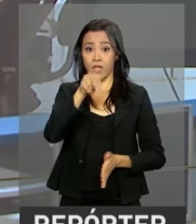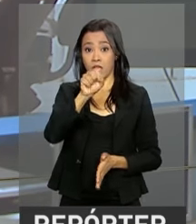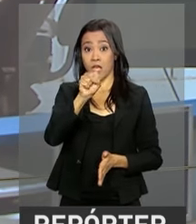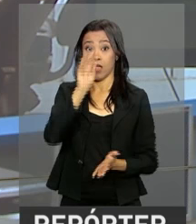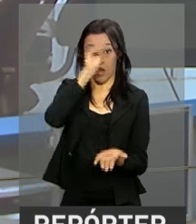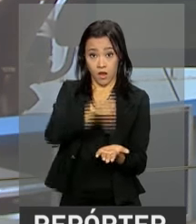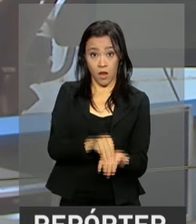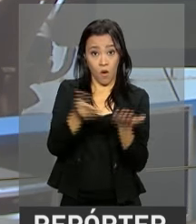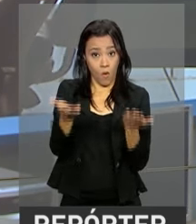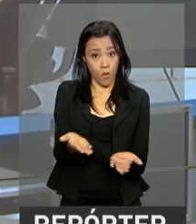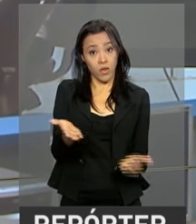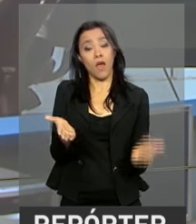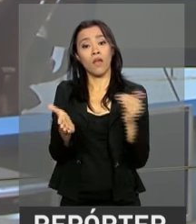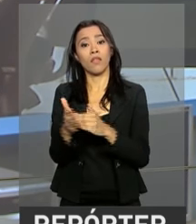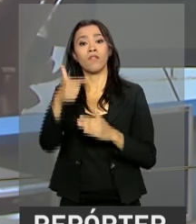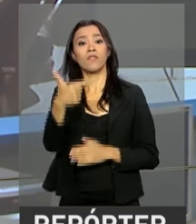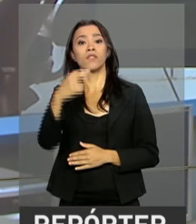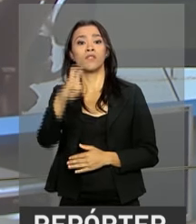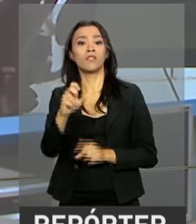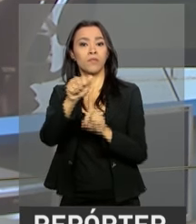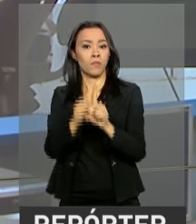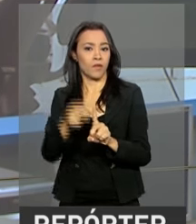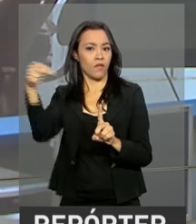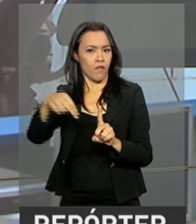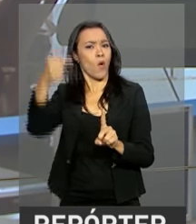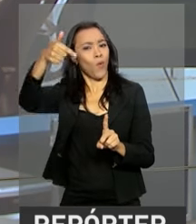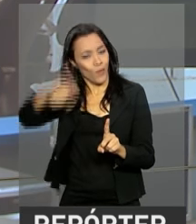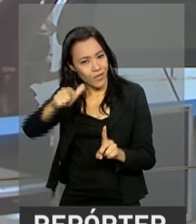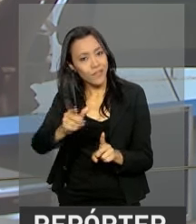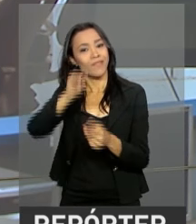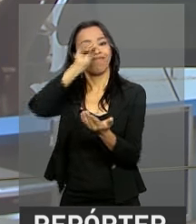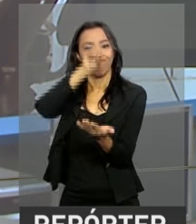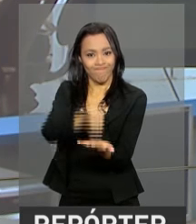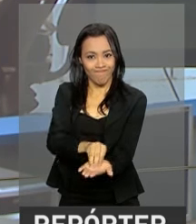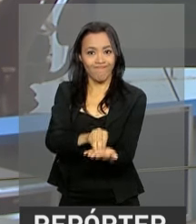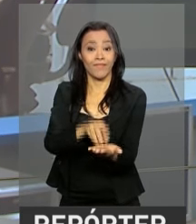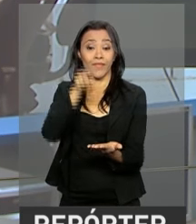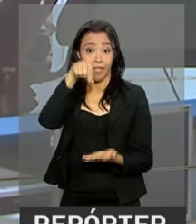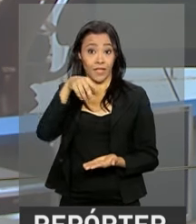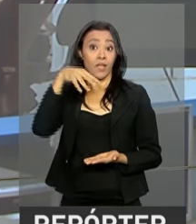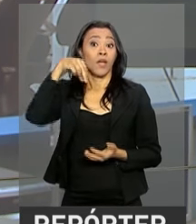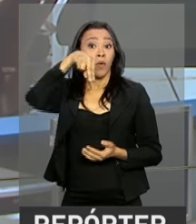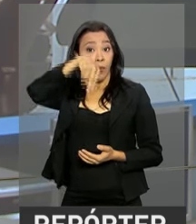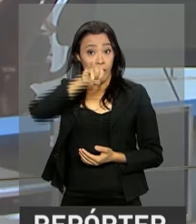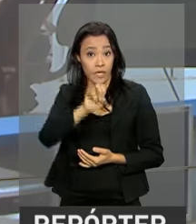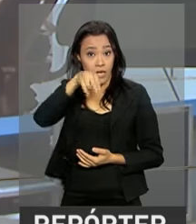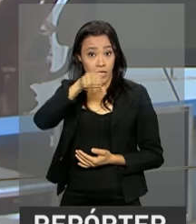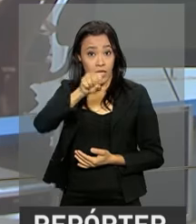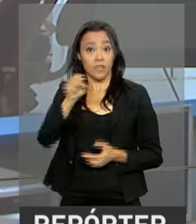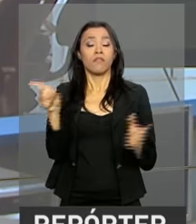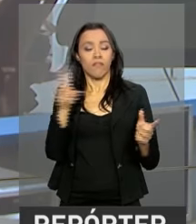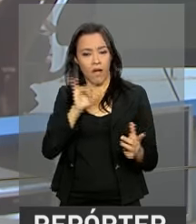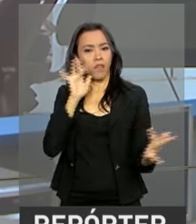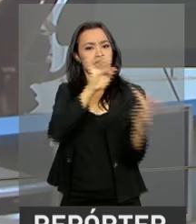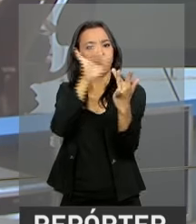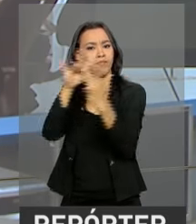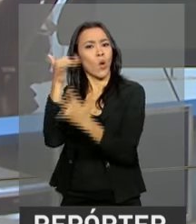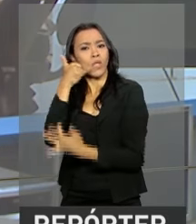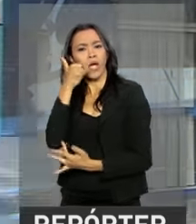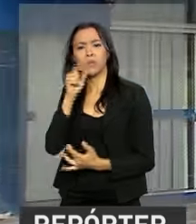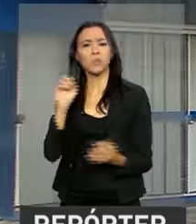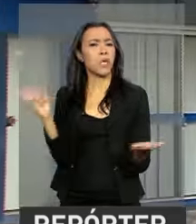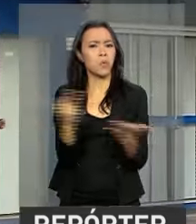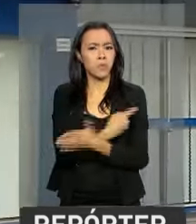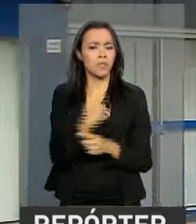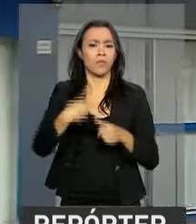entre hoje e 25 de novembro vão ser remarcadas. O Instituto vai entrar em contato com os beneficiários. O motivo